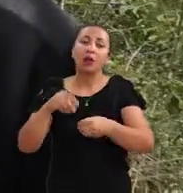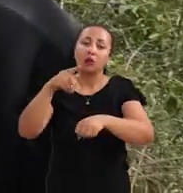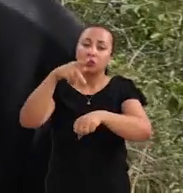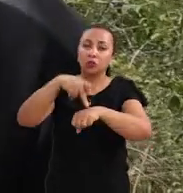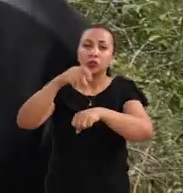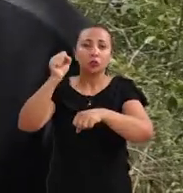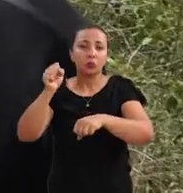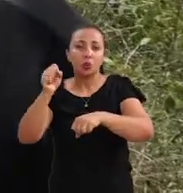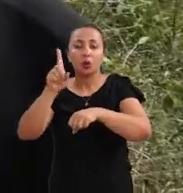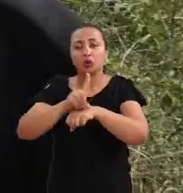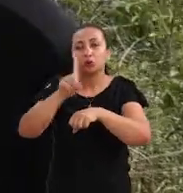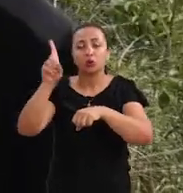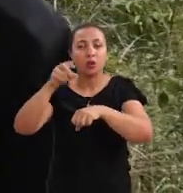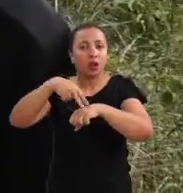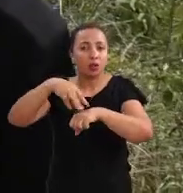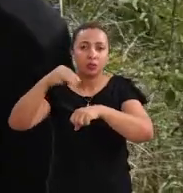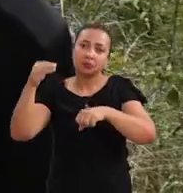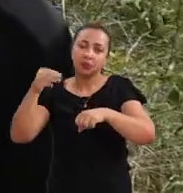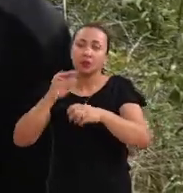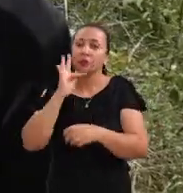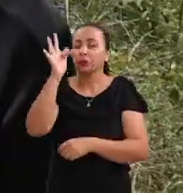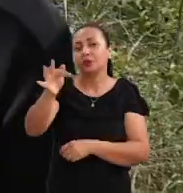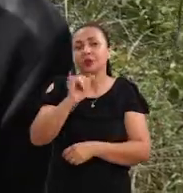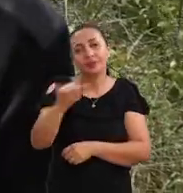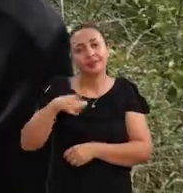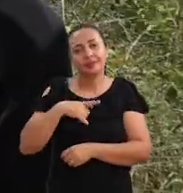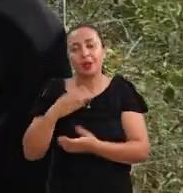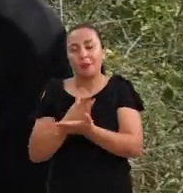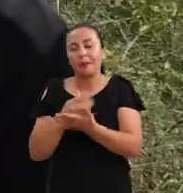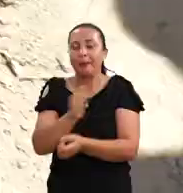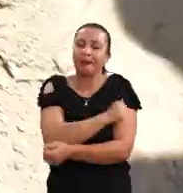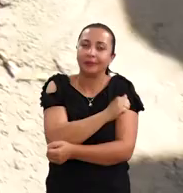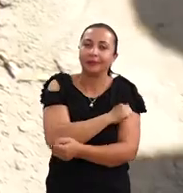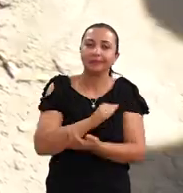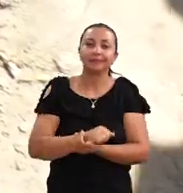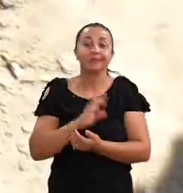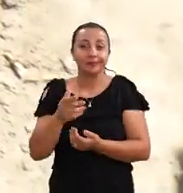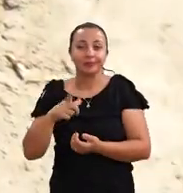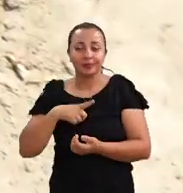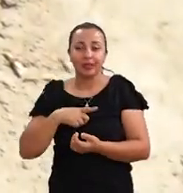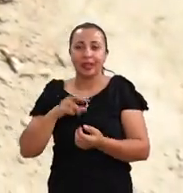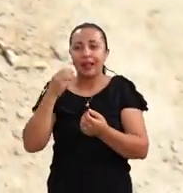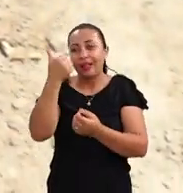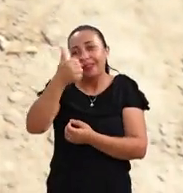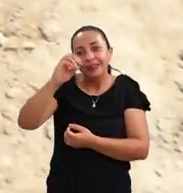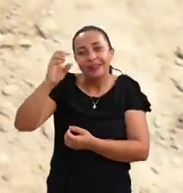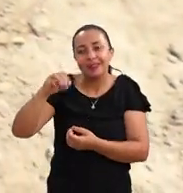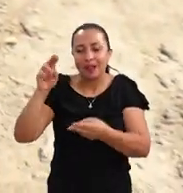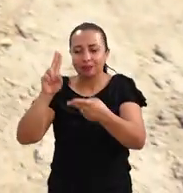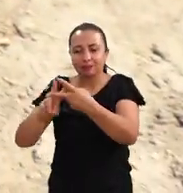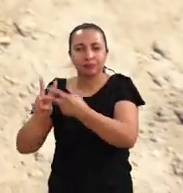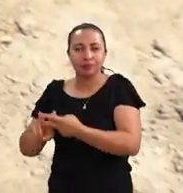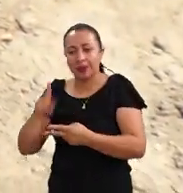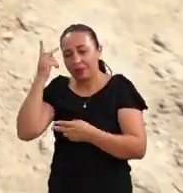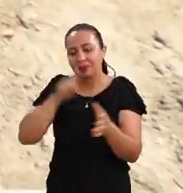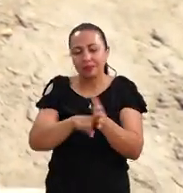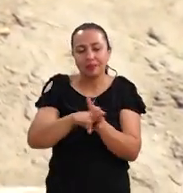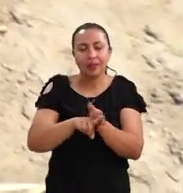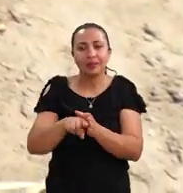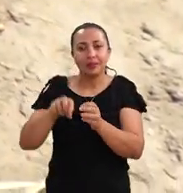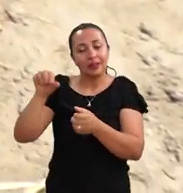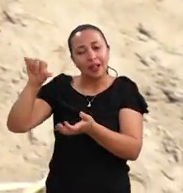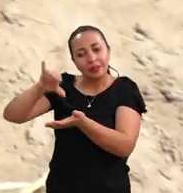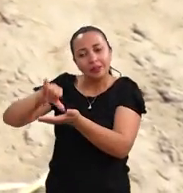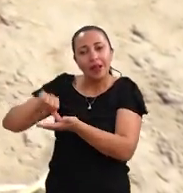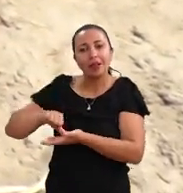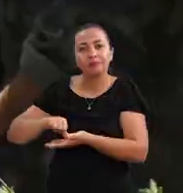de pós-graduação, de mestrado ou até doutorado futuramente, caso surja algum aluno. Já foram instaladas 100 armadilhas para pesquisa de campo na